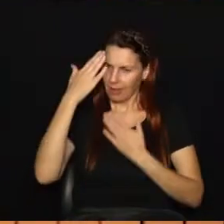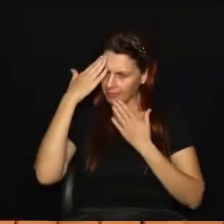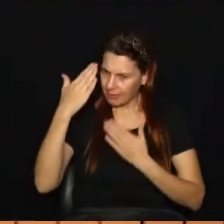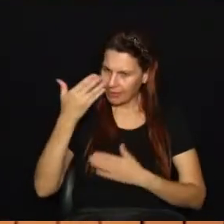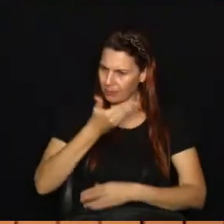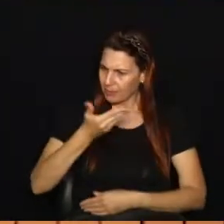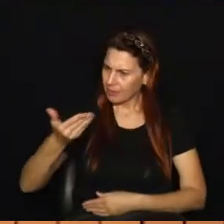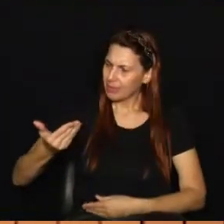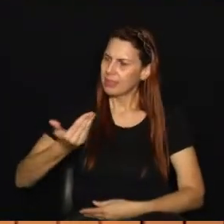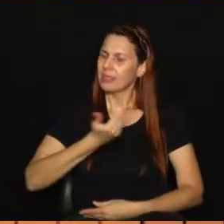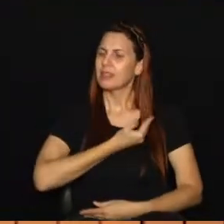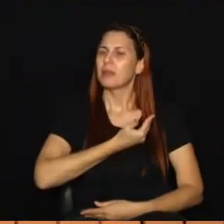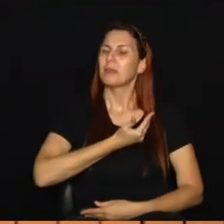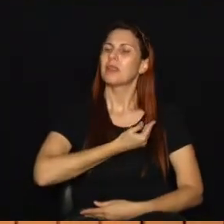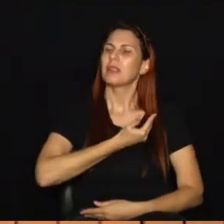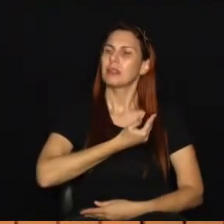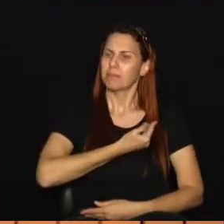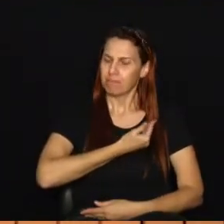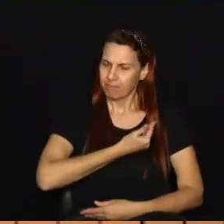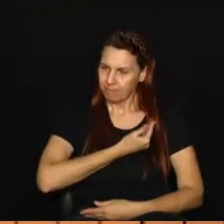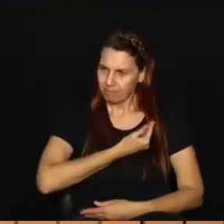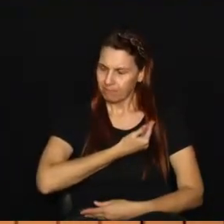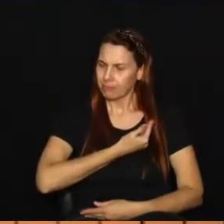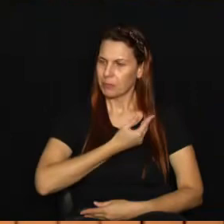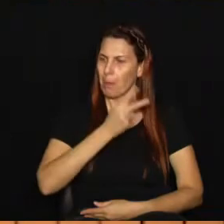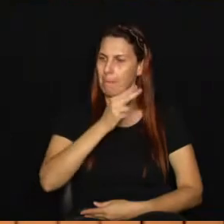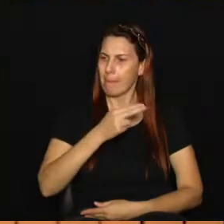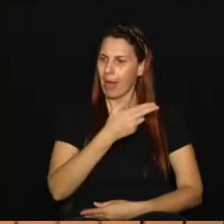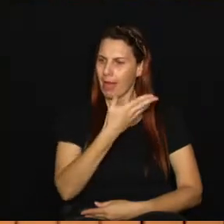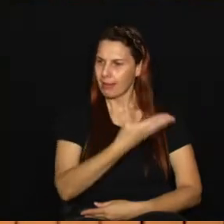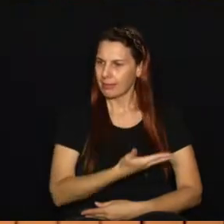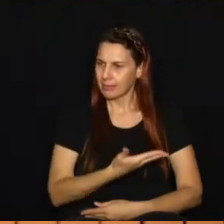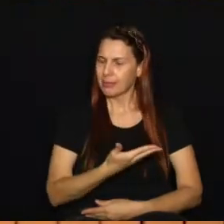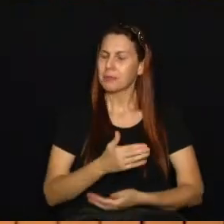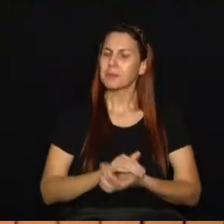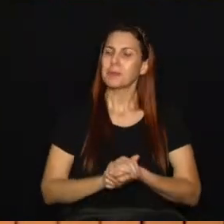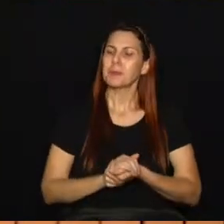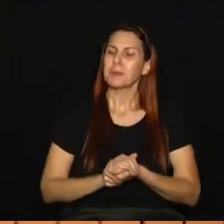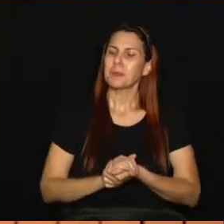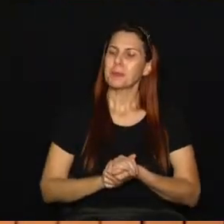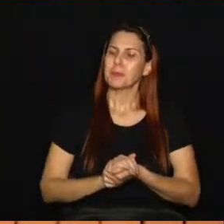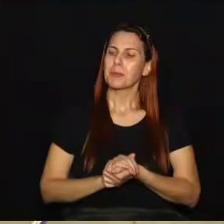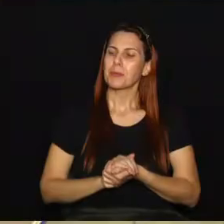os amigos do Padre Marco, o Padre